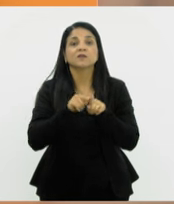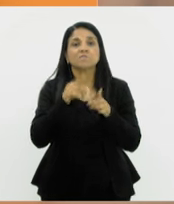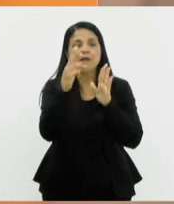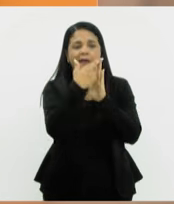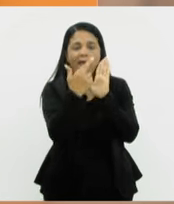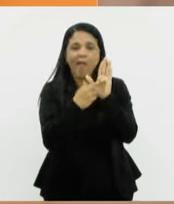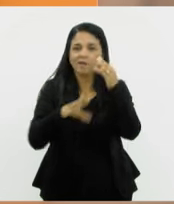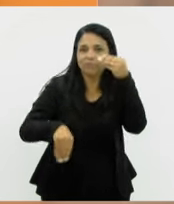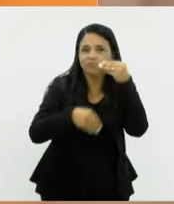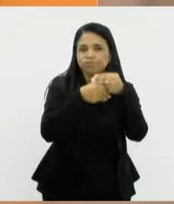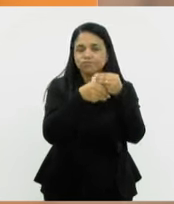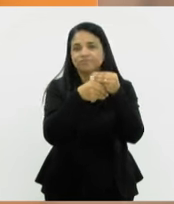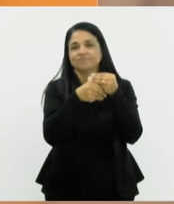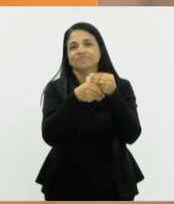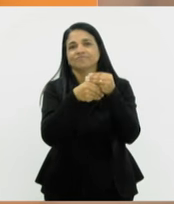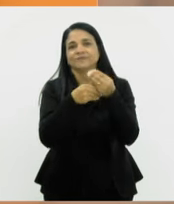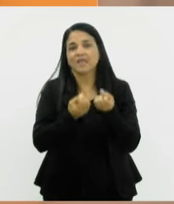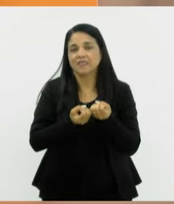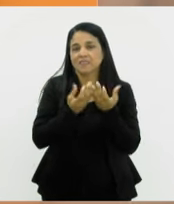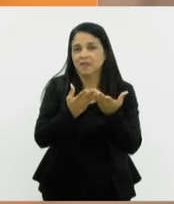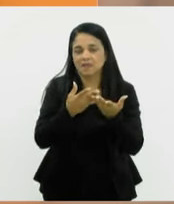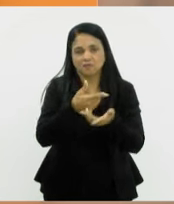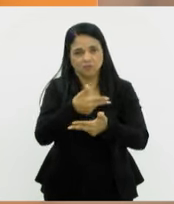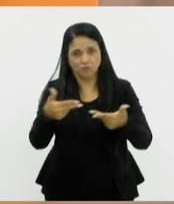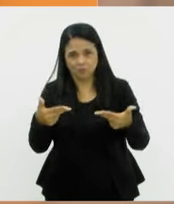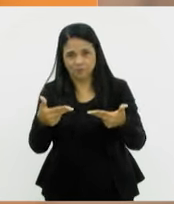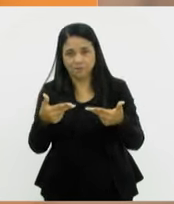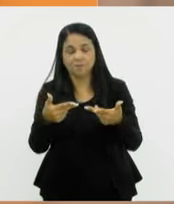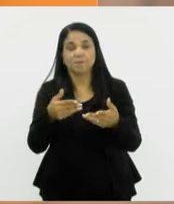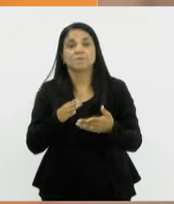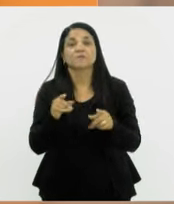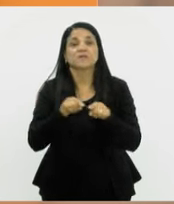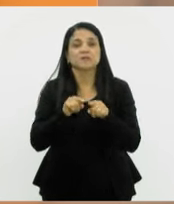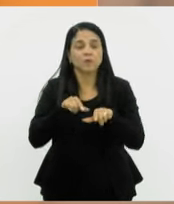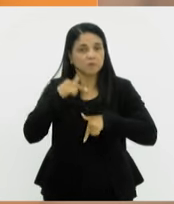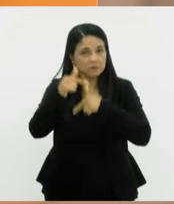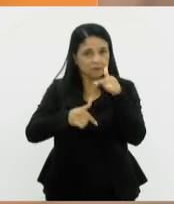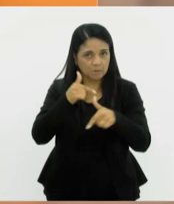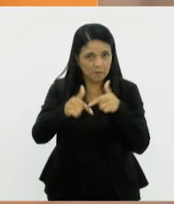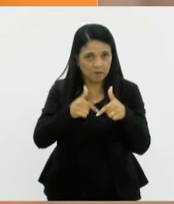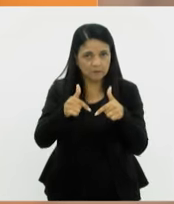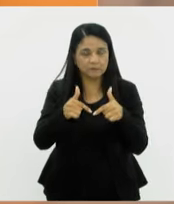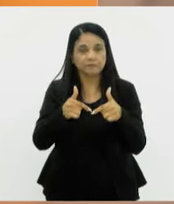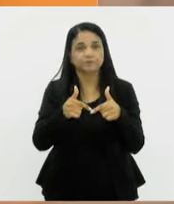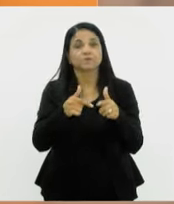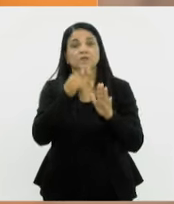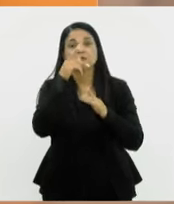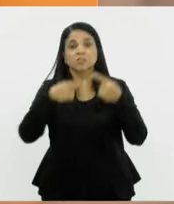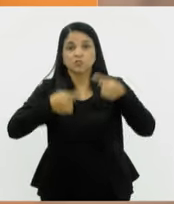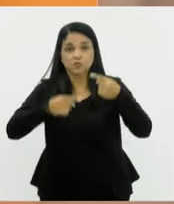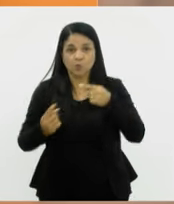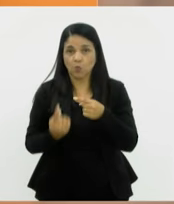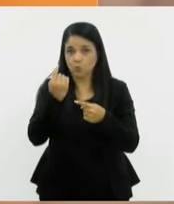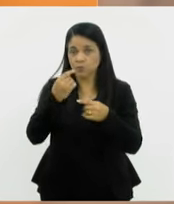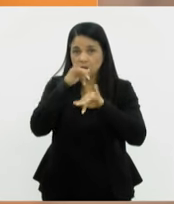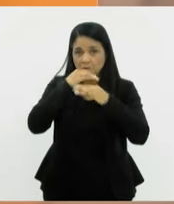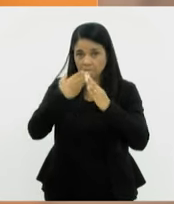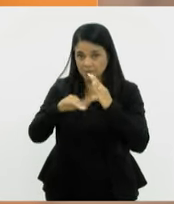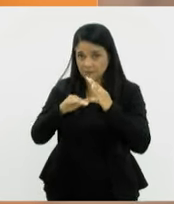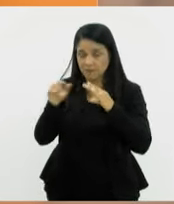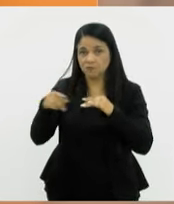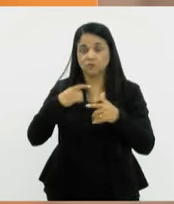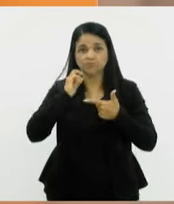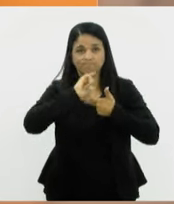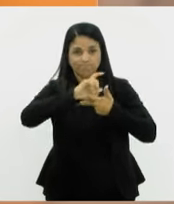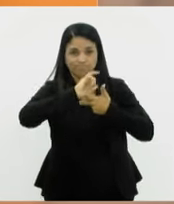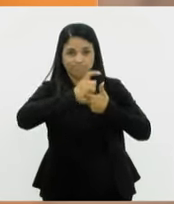regras para o agendamento e entrega de bens e a realização de serviços. Em discussão única, mensagem do Poder